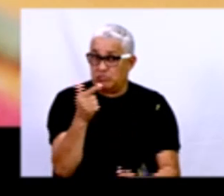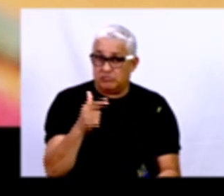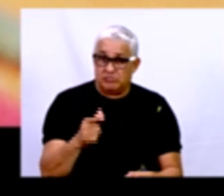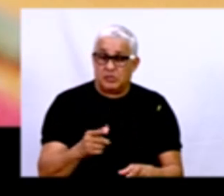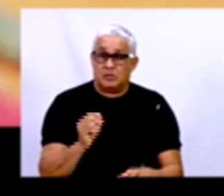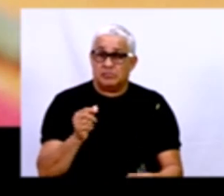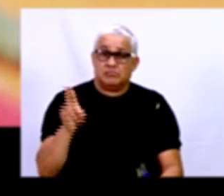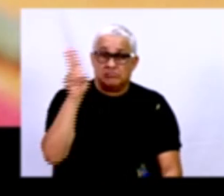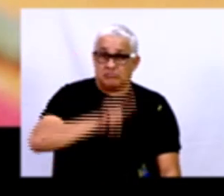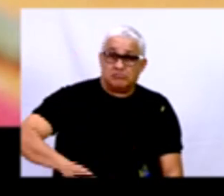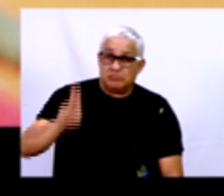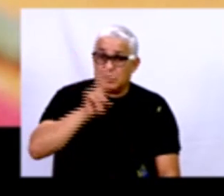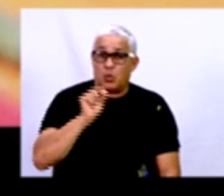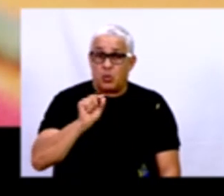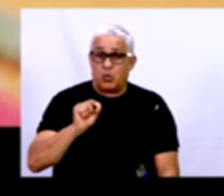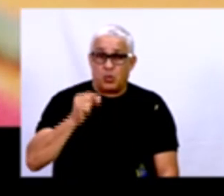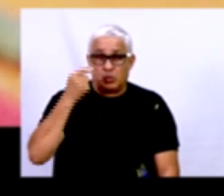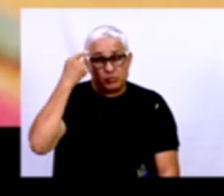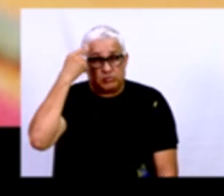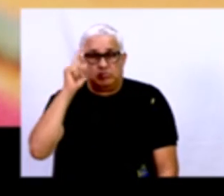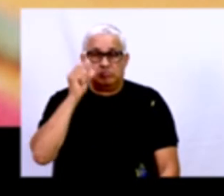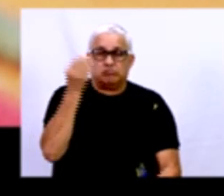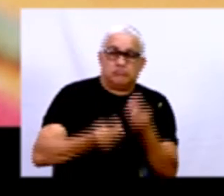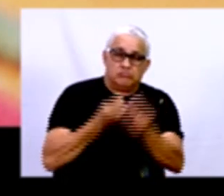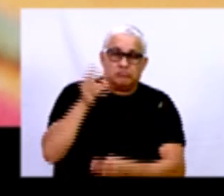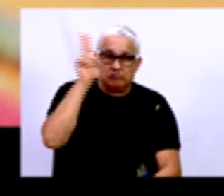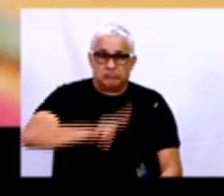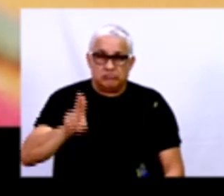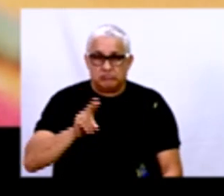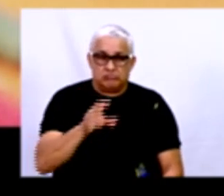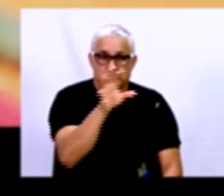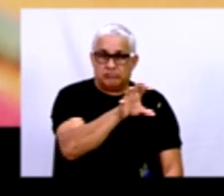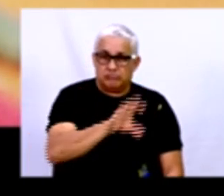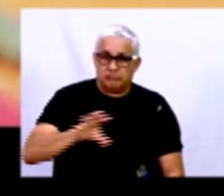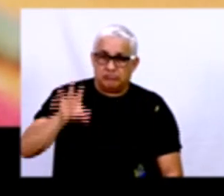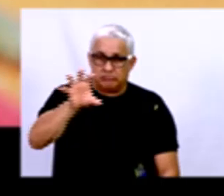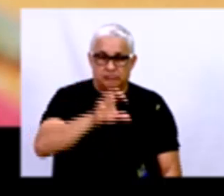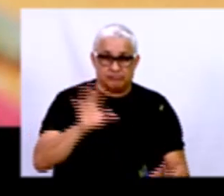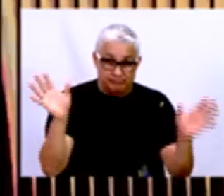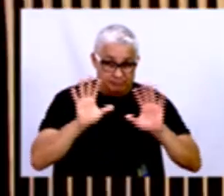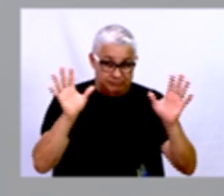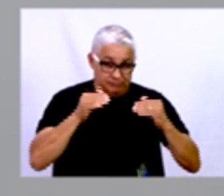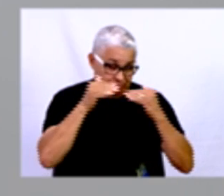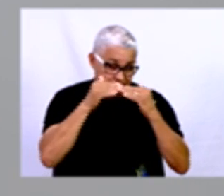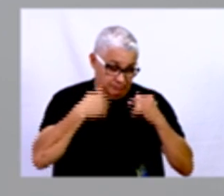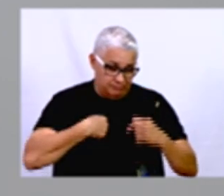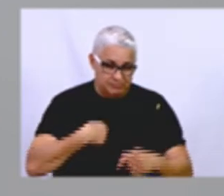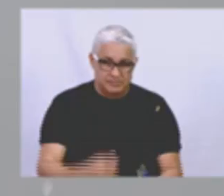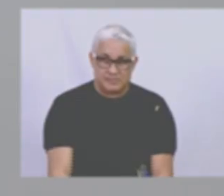expressões corretas em cada ocasião. Concorda comigo? Tchau e até a próxima.